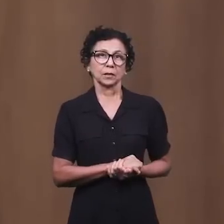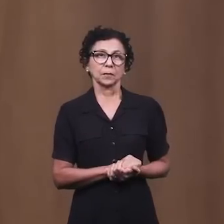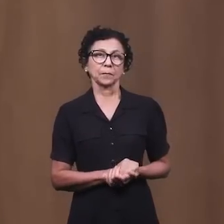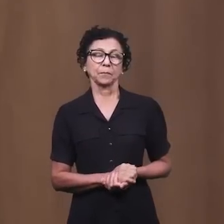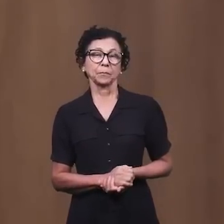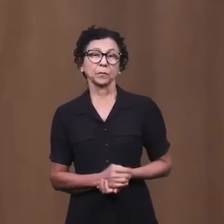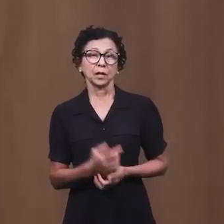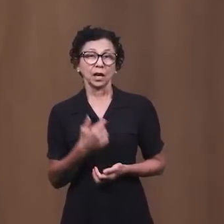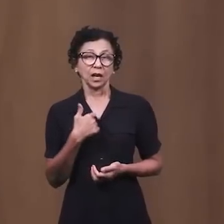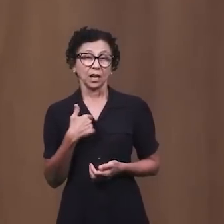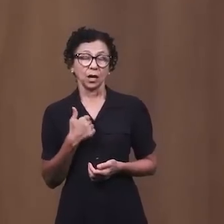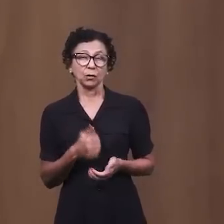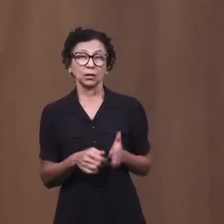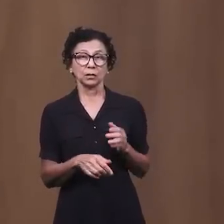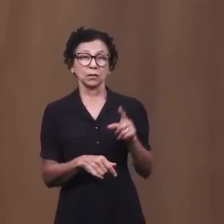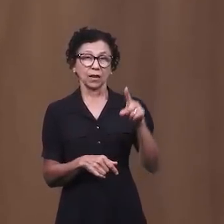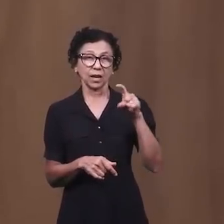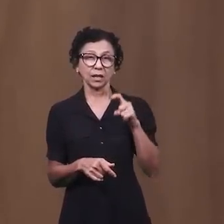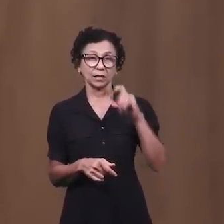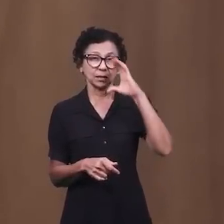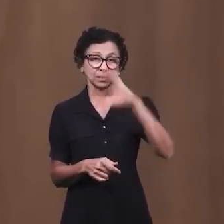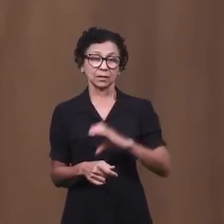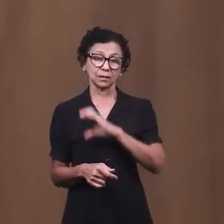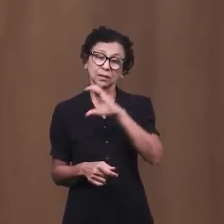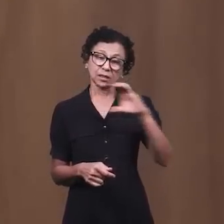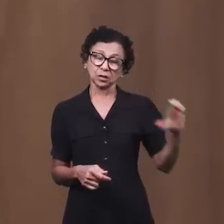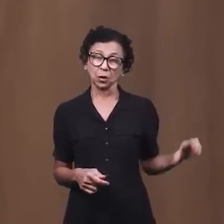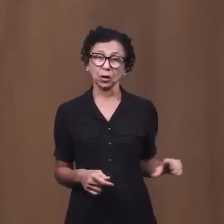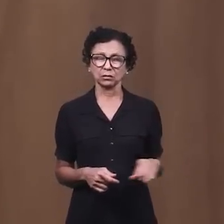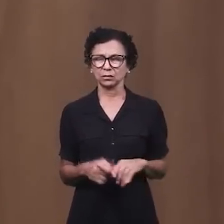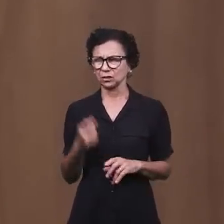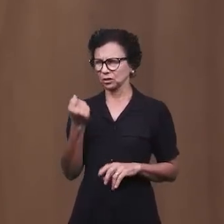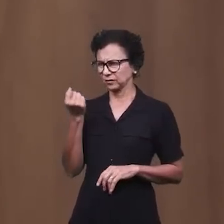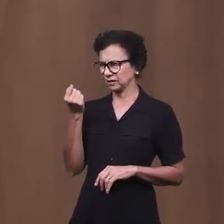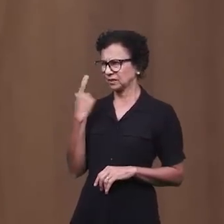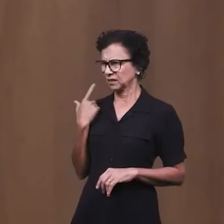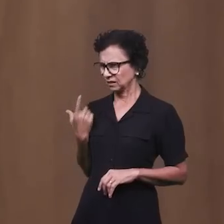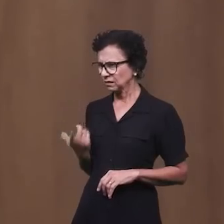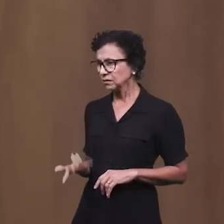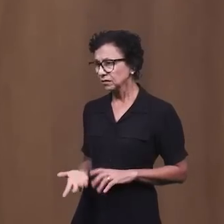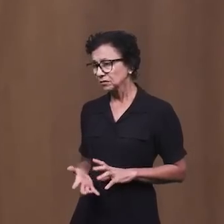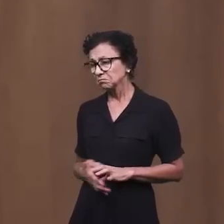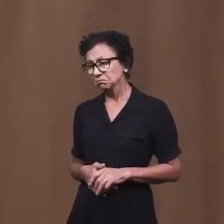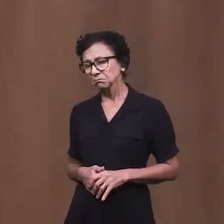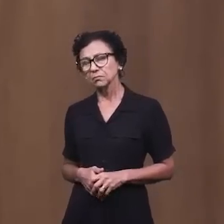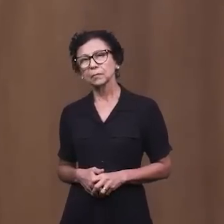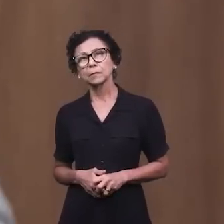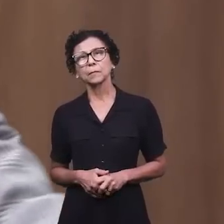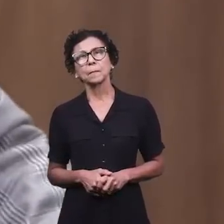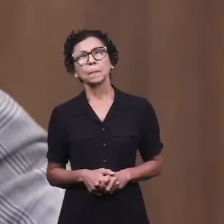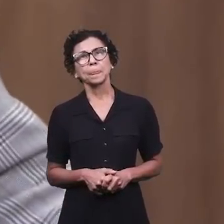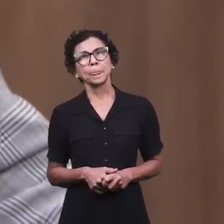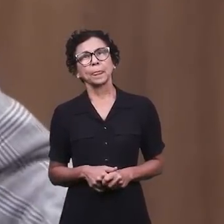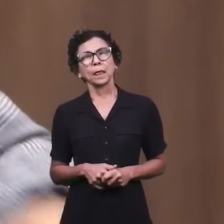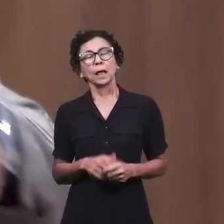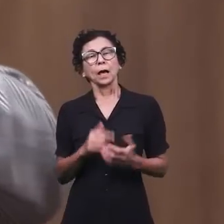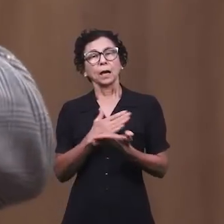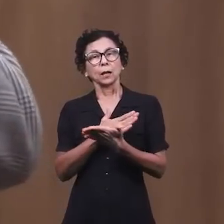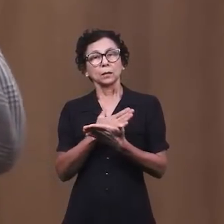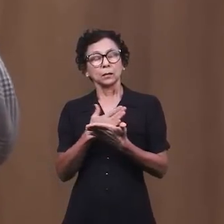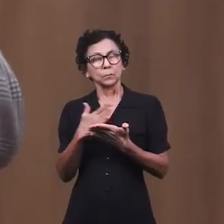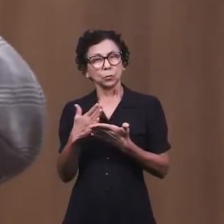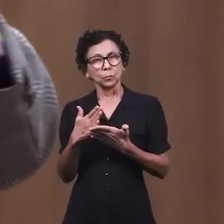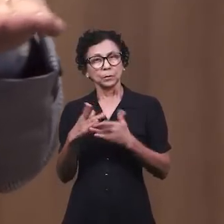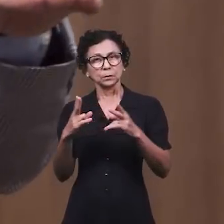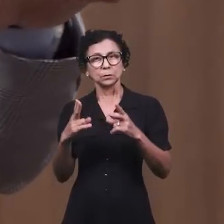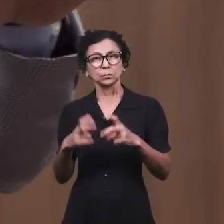católica, não entendia muito bem disso, mas começamos a fazer isso, a igreja clamando pelo sangue de Jesus. Os problemas acabaram